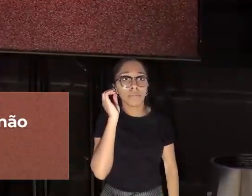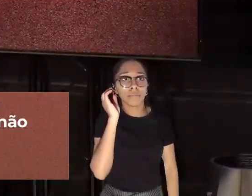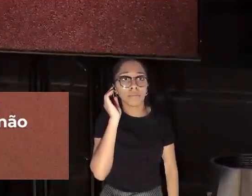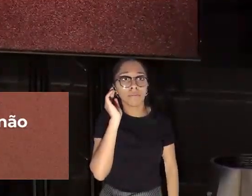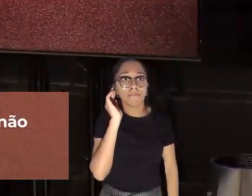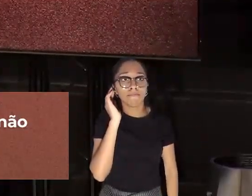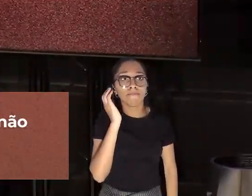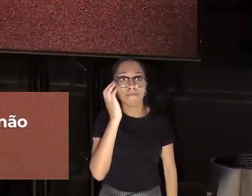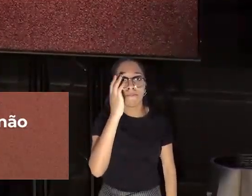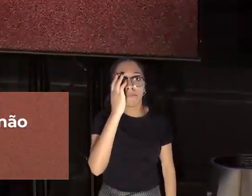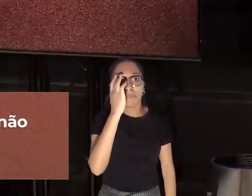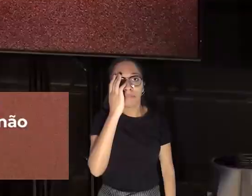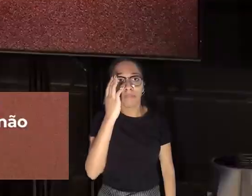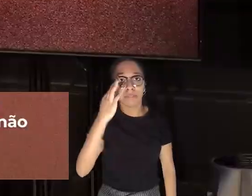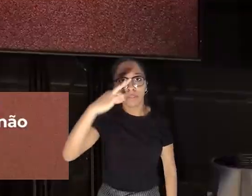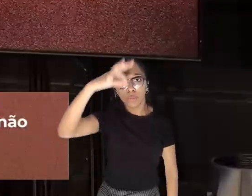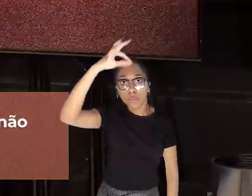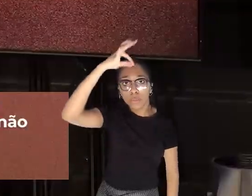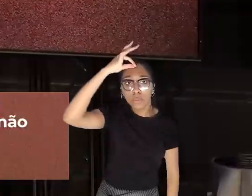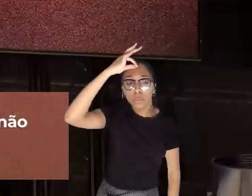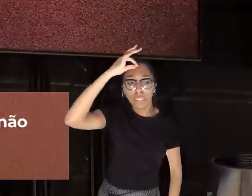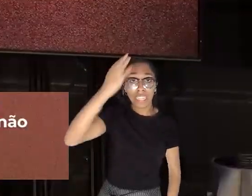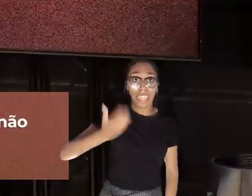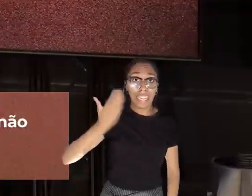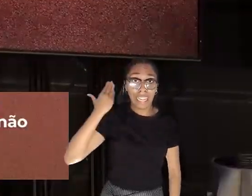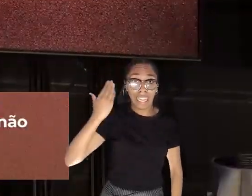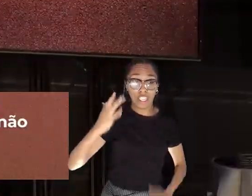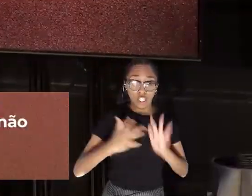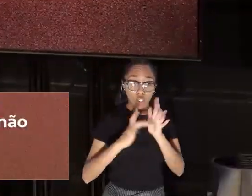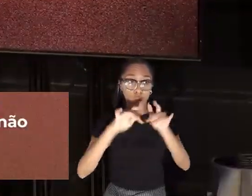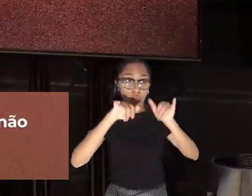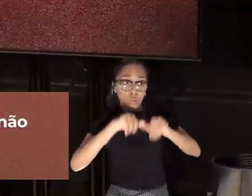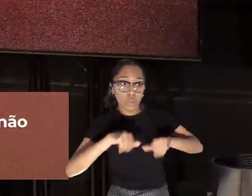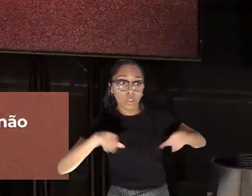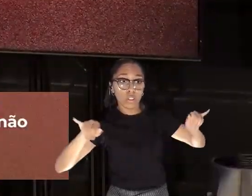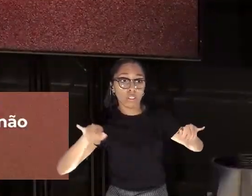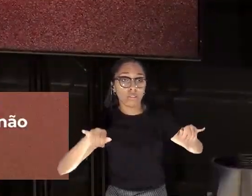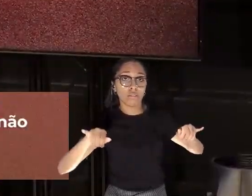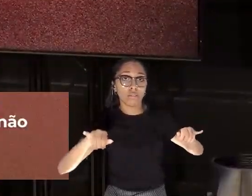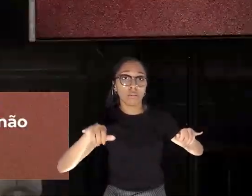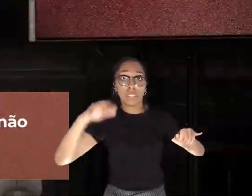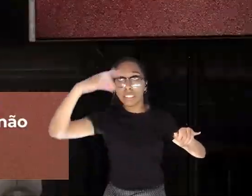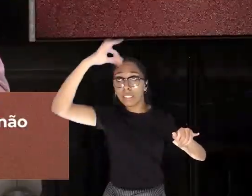então o Espírito ainda não tinha sido dado, pois Jesus ainda não fora glorificado.